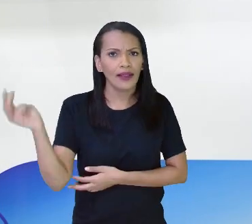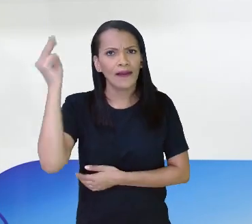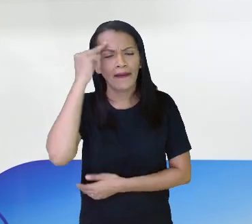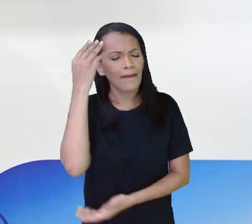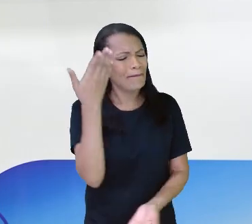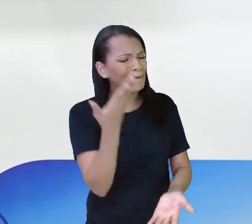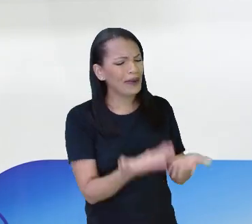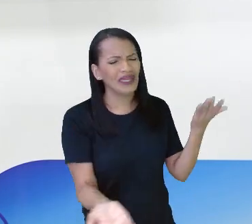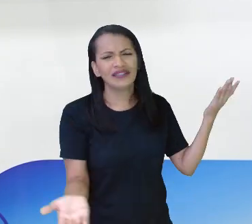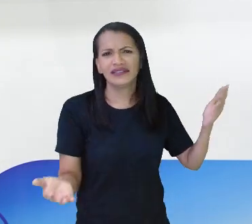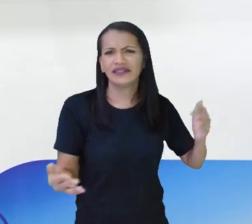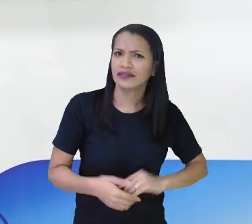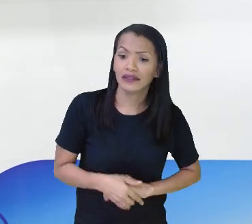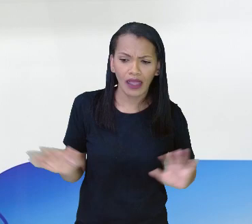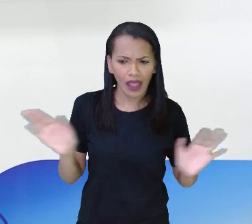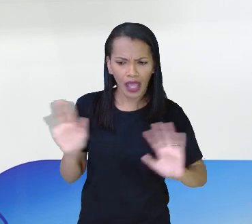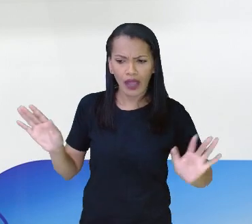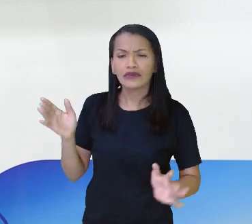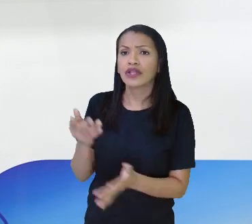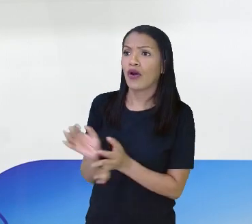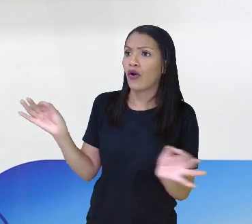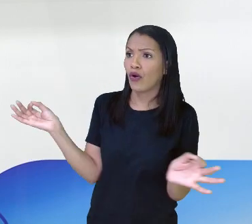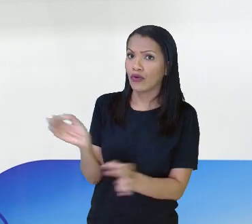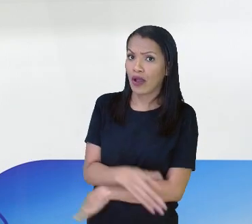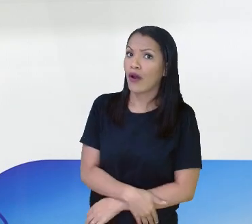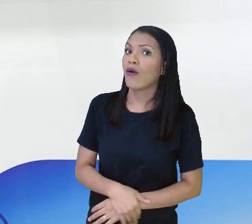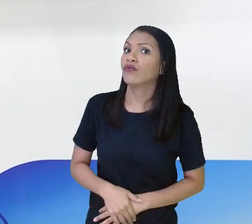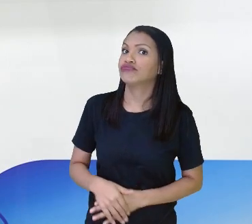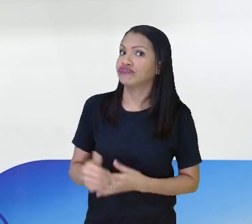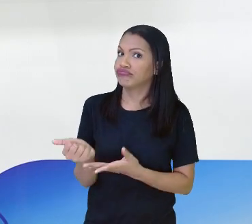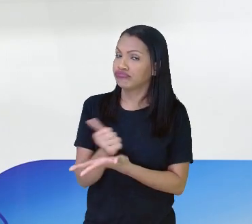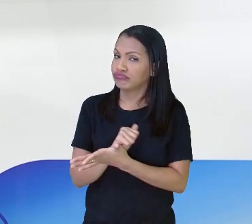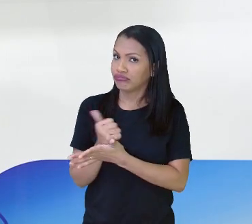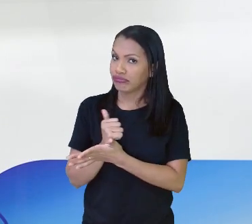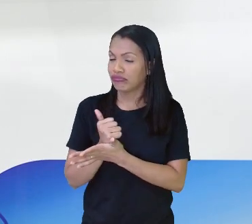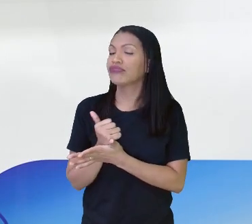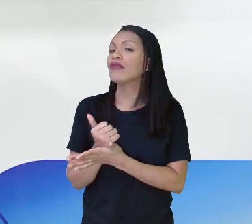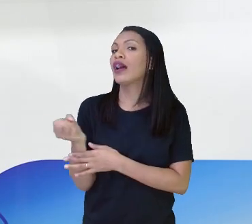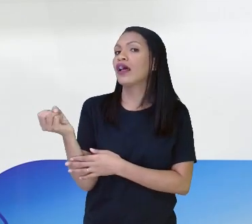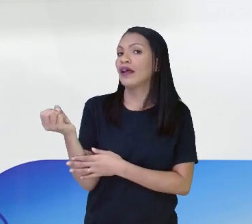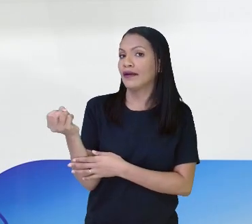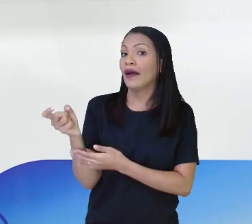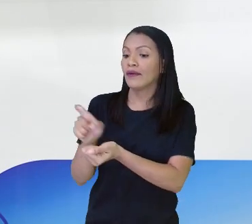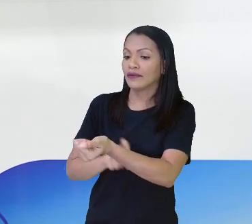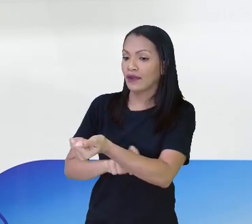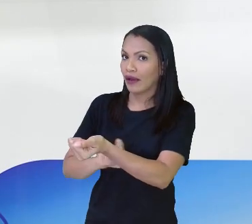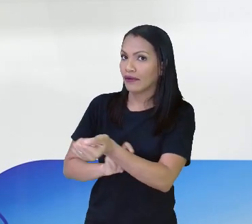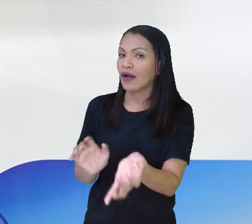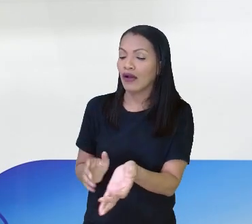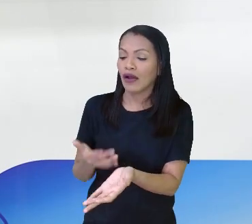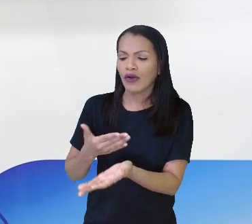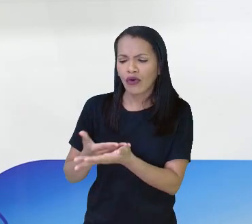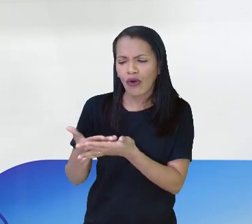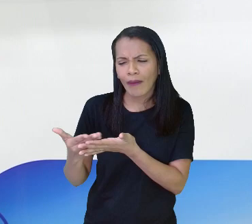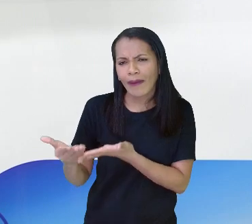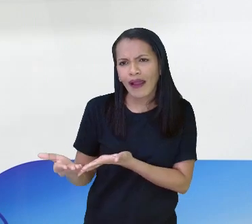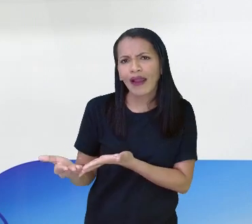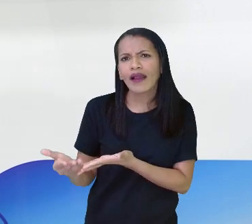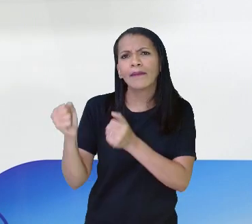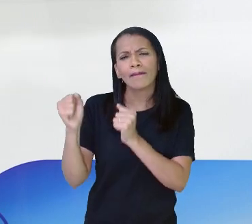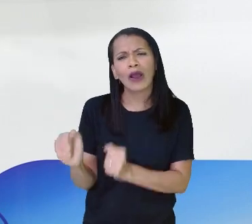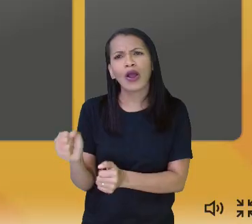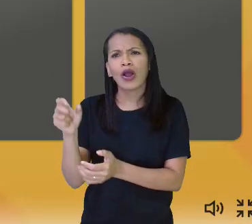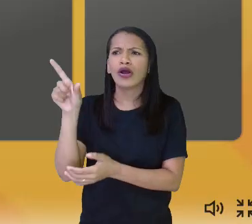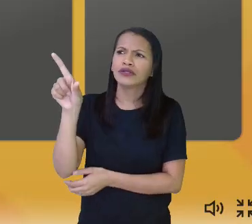não, professora. Perdi. A senhora é ótima. Vamos lá. Eita, Bora, tá nervoso. bora, O jogo bora, tá bora, nervoso. tá ó. nervoso, tá Eu vou ser tenso. tão boazinha que eu vou deixar começar. Escolha. Você diz assim,